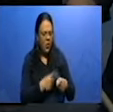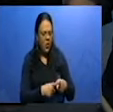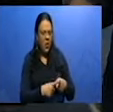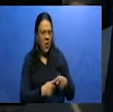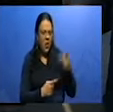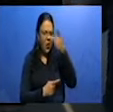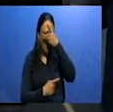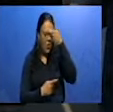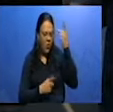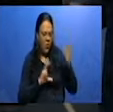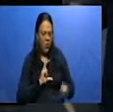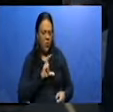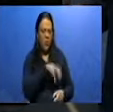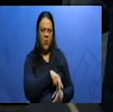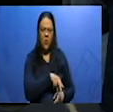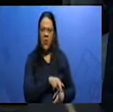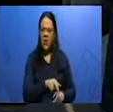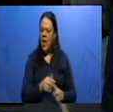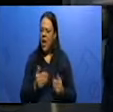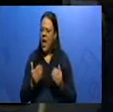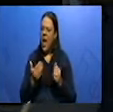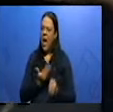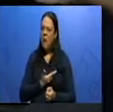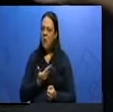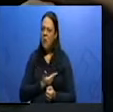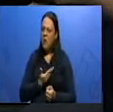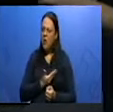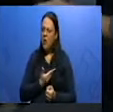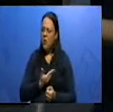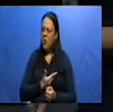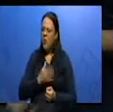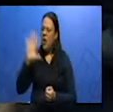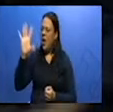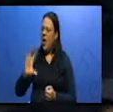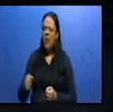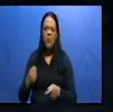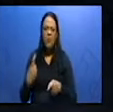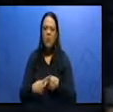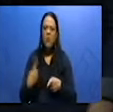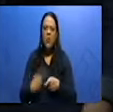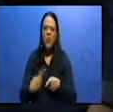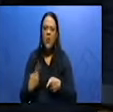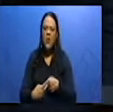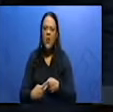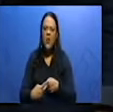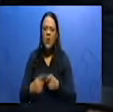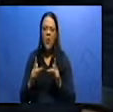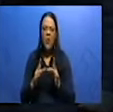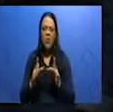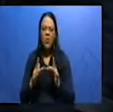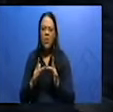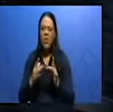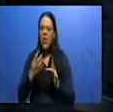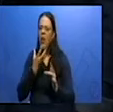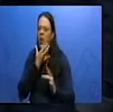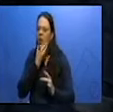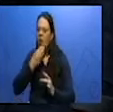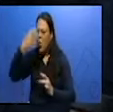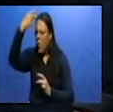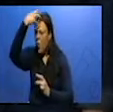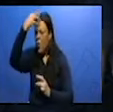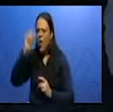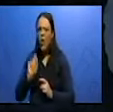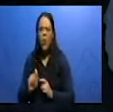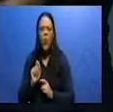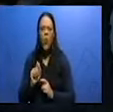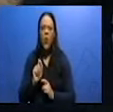África? Por que os portugueses queriam ser amiguinhos da África? Principalmente com os reis. Quais as ideias que